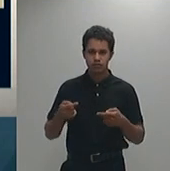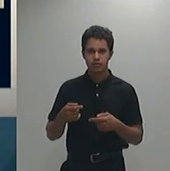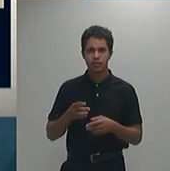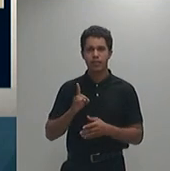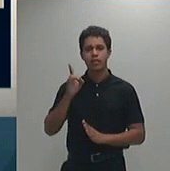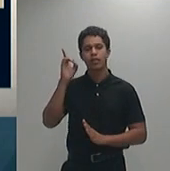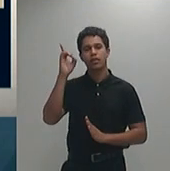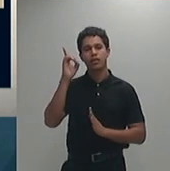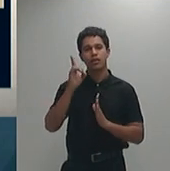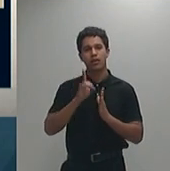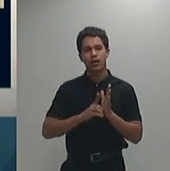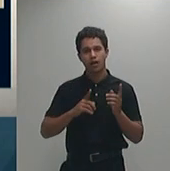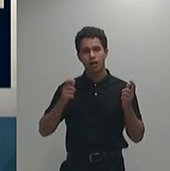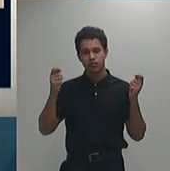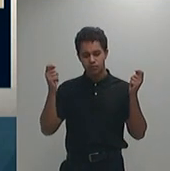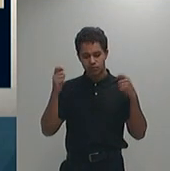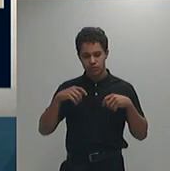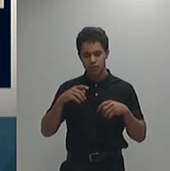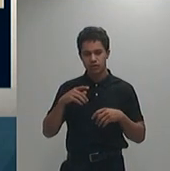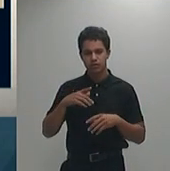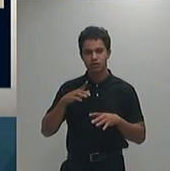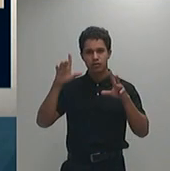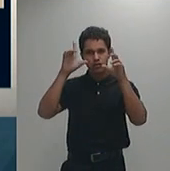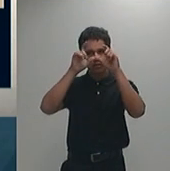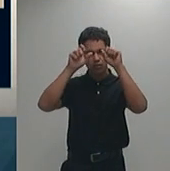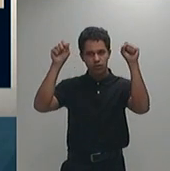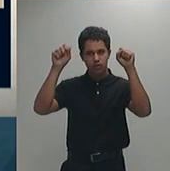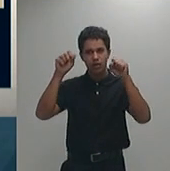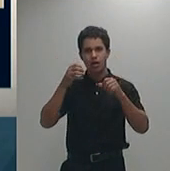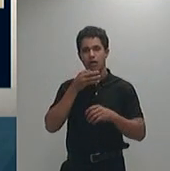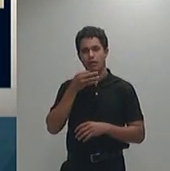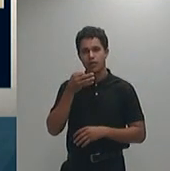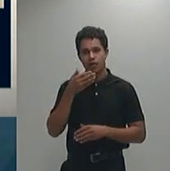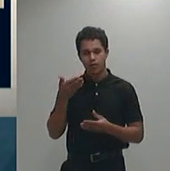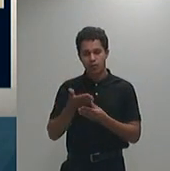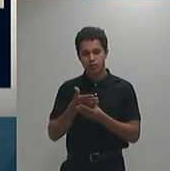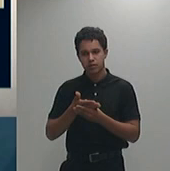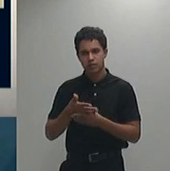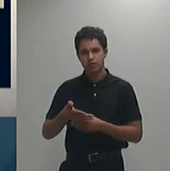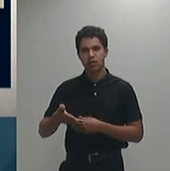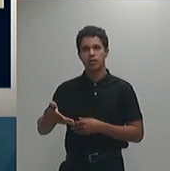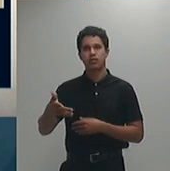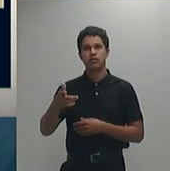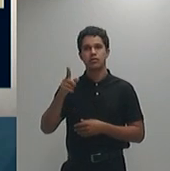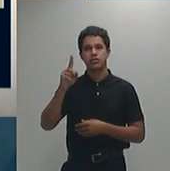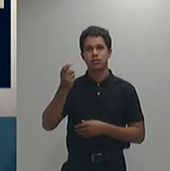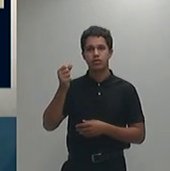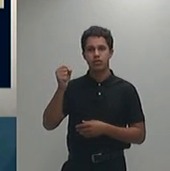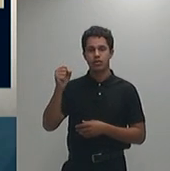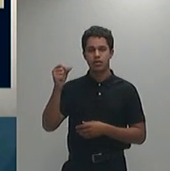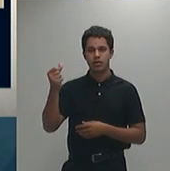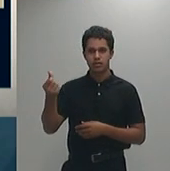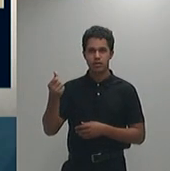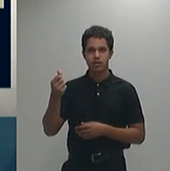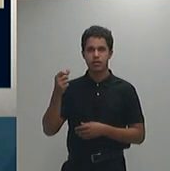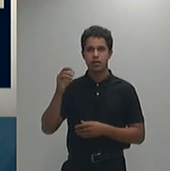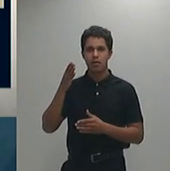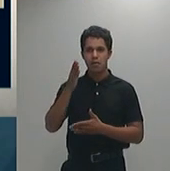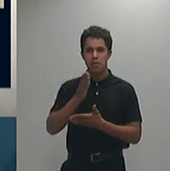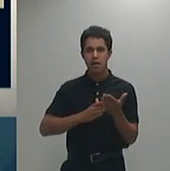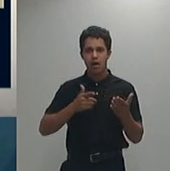do tribunal arbitral do procedimento arbitral 186/2 um